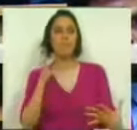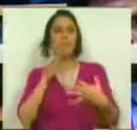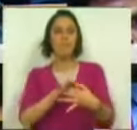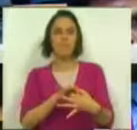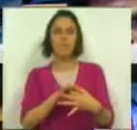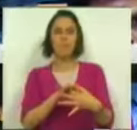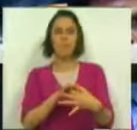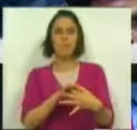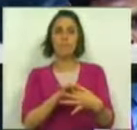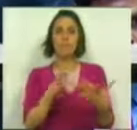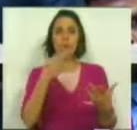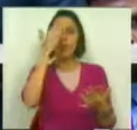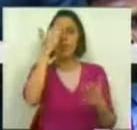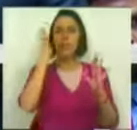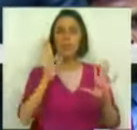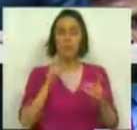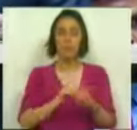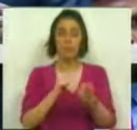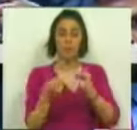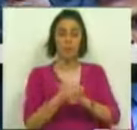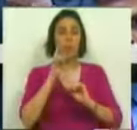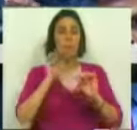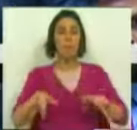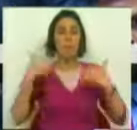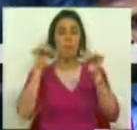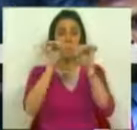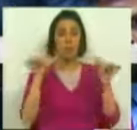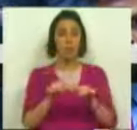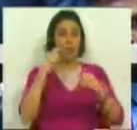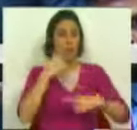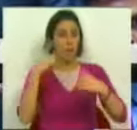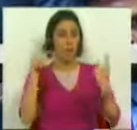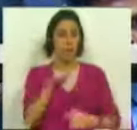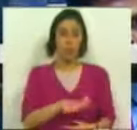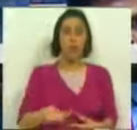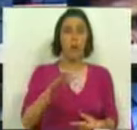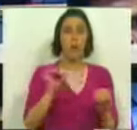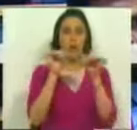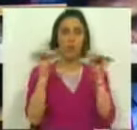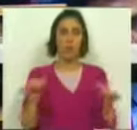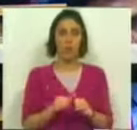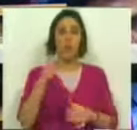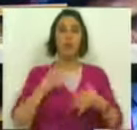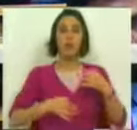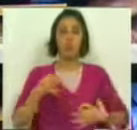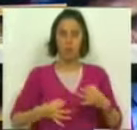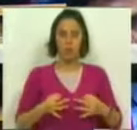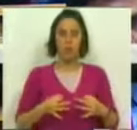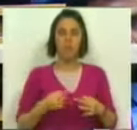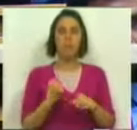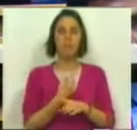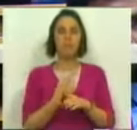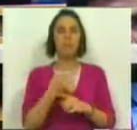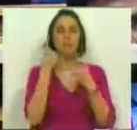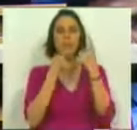muito, a de considerar que as reformas nos principais sistemas públicos, no caso, no sistema de justiça, são